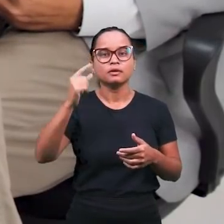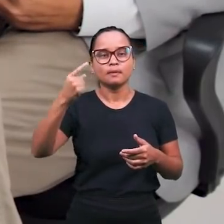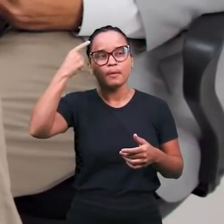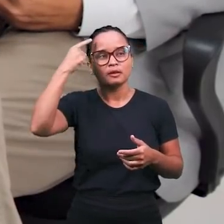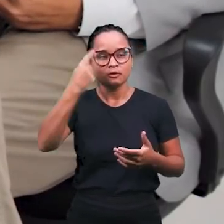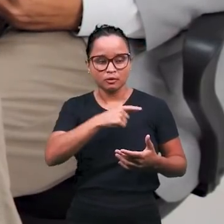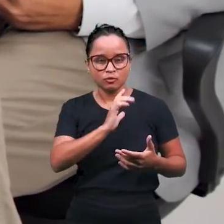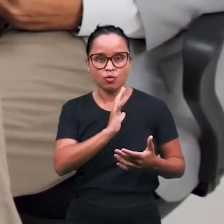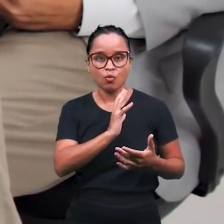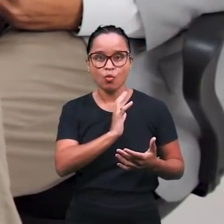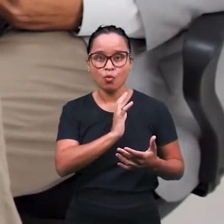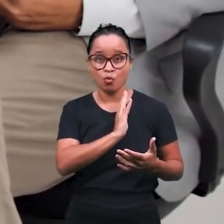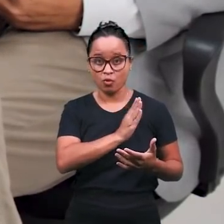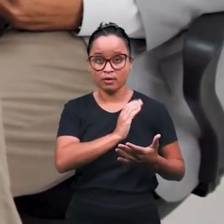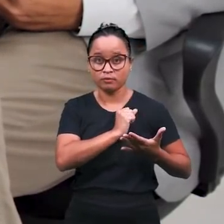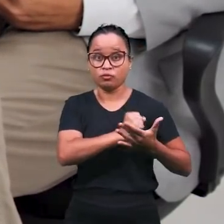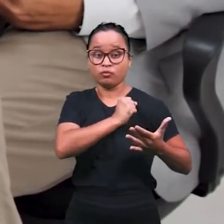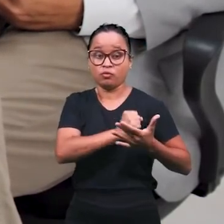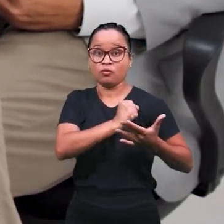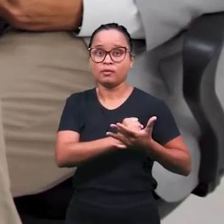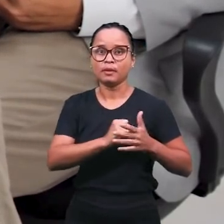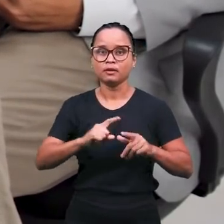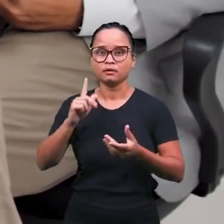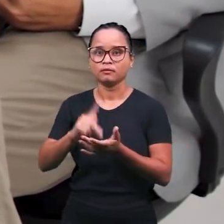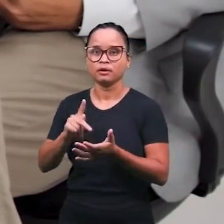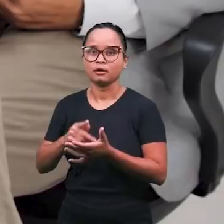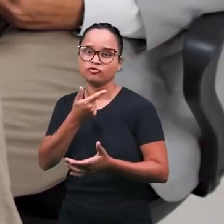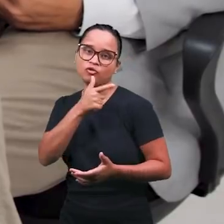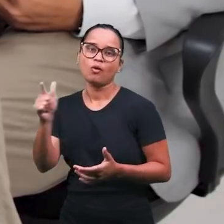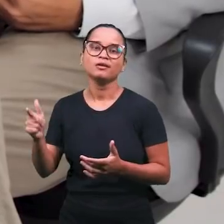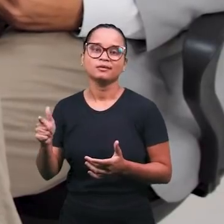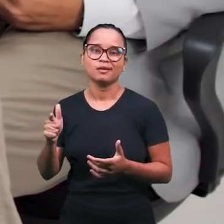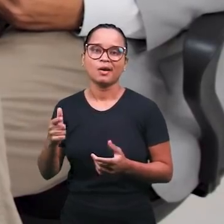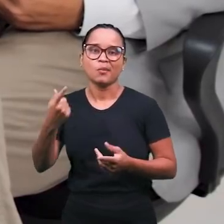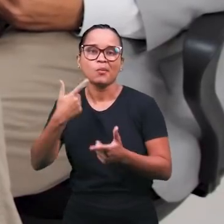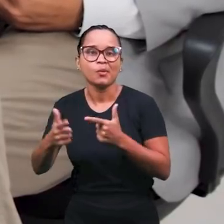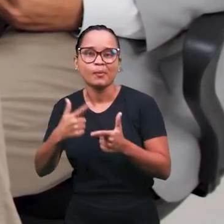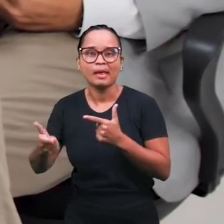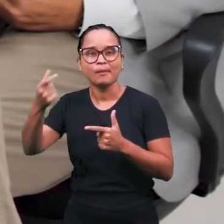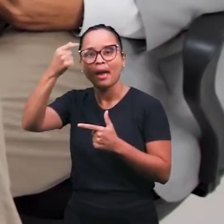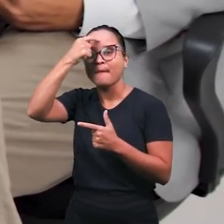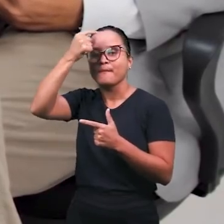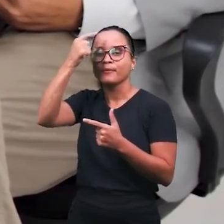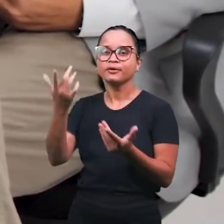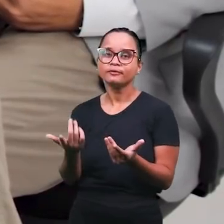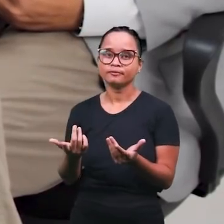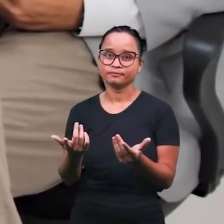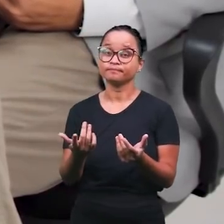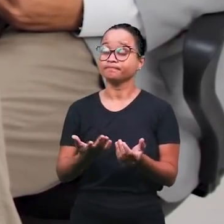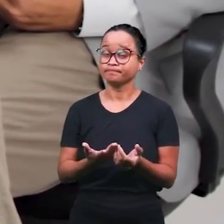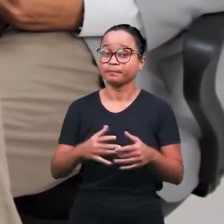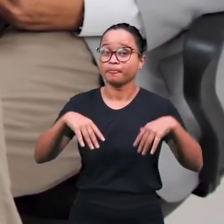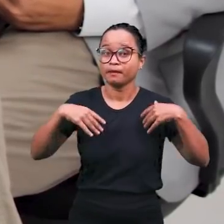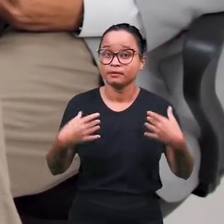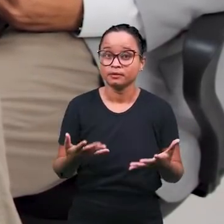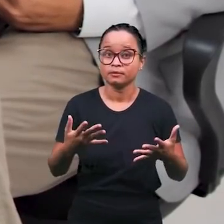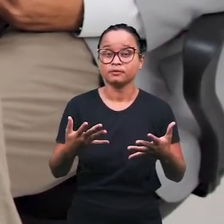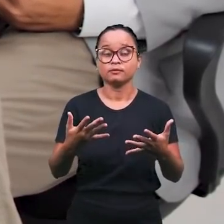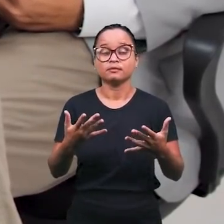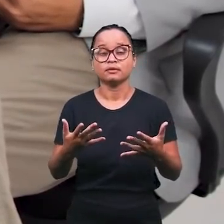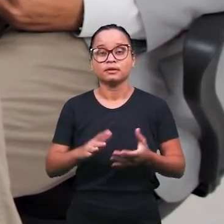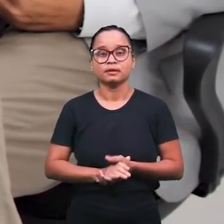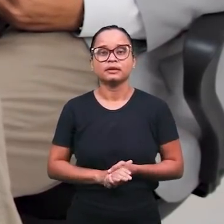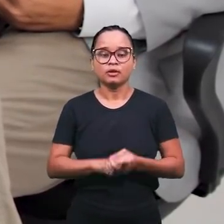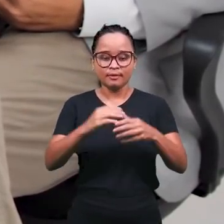achando que estão infartando e na realidade estão tendo uma crise de pânico? Então, assim, é uma linha muito tênue, não tem como você